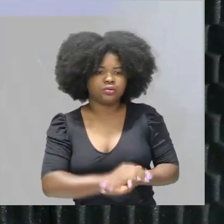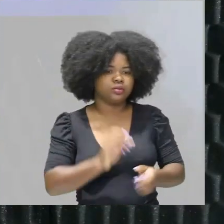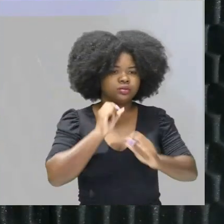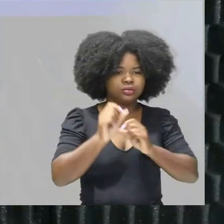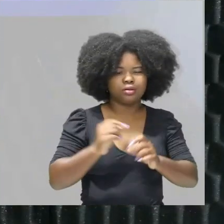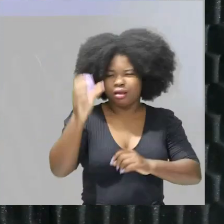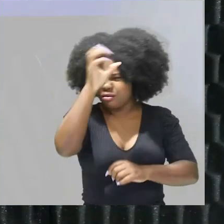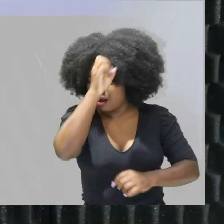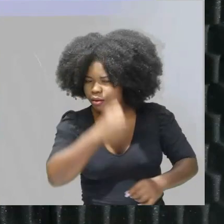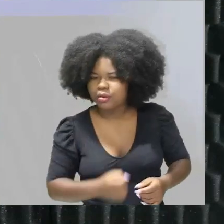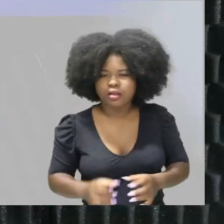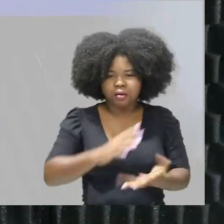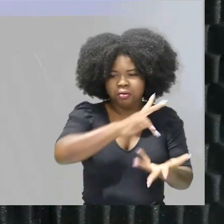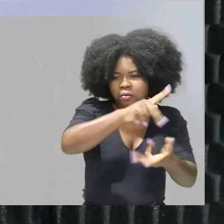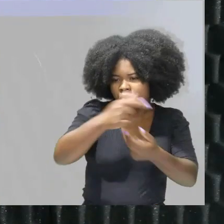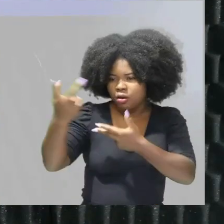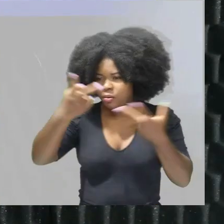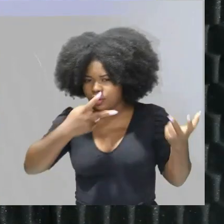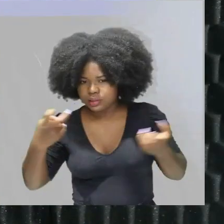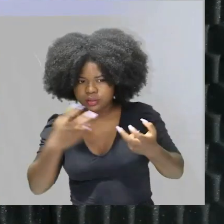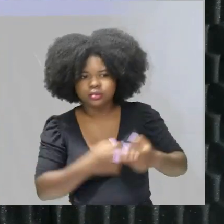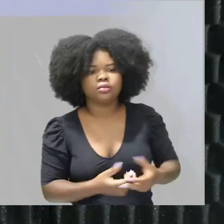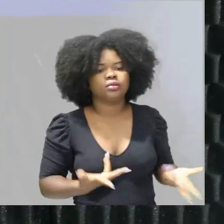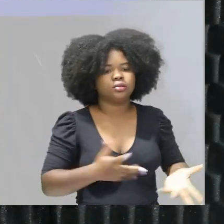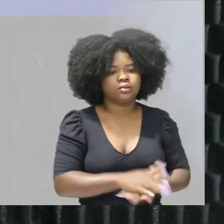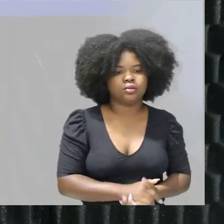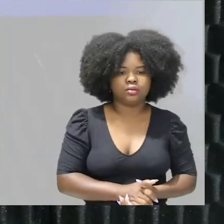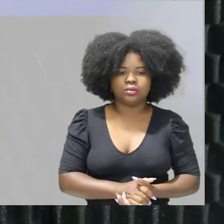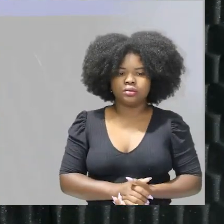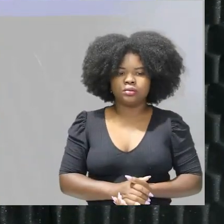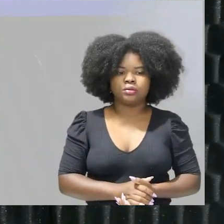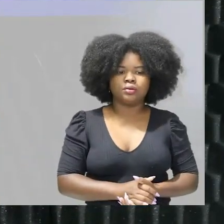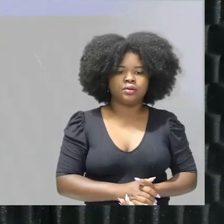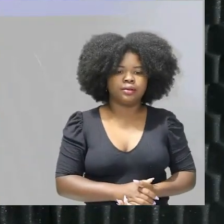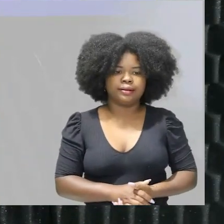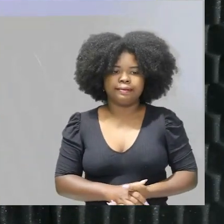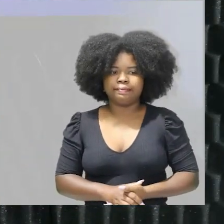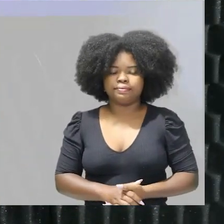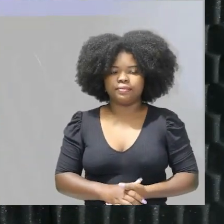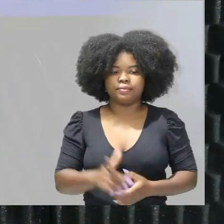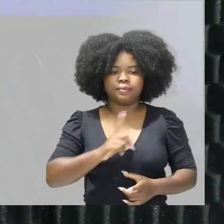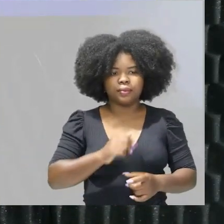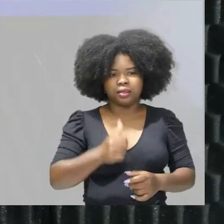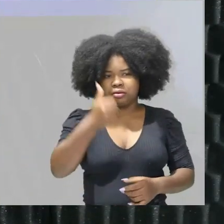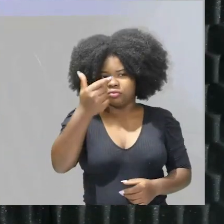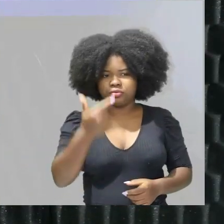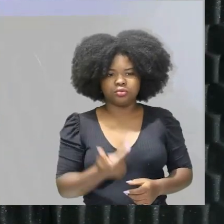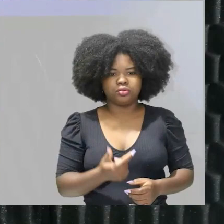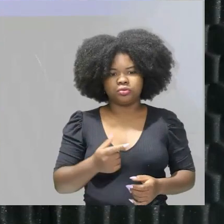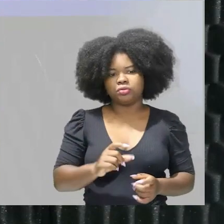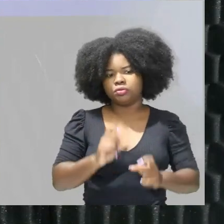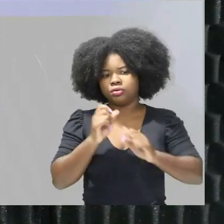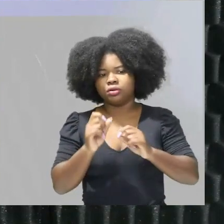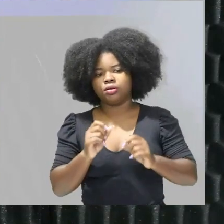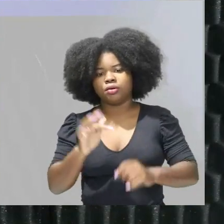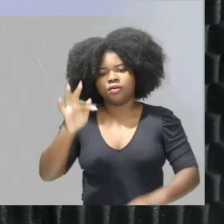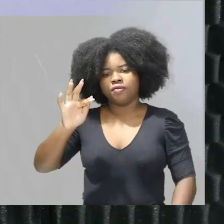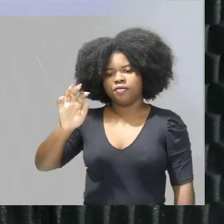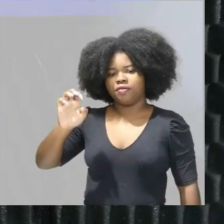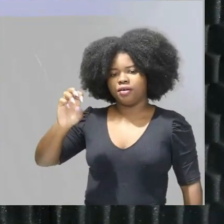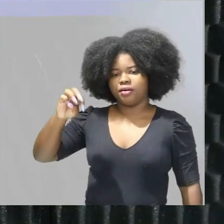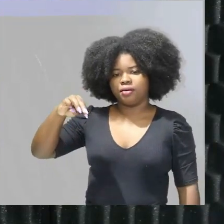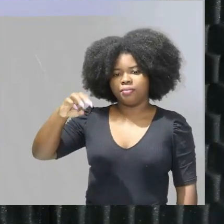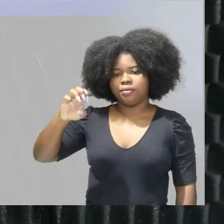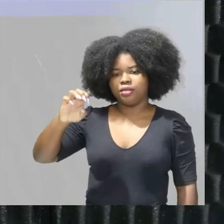o mundo obviamente um dos textos é inclusive do melhor pontie fenomenologia tá bem aqui até